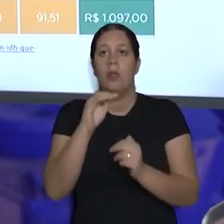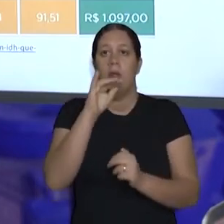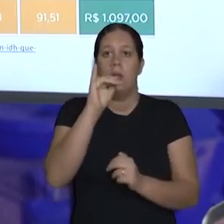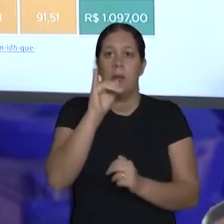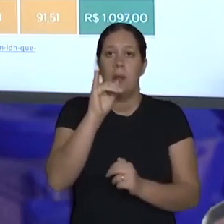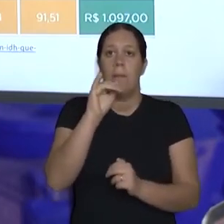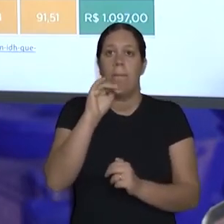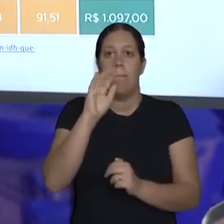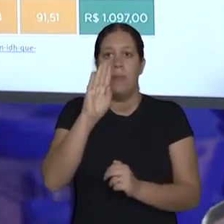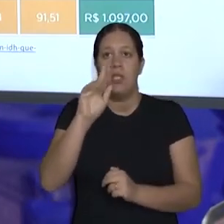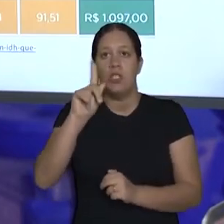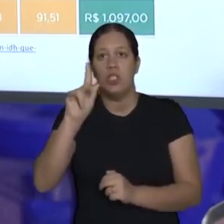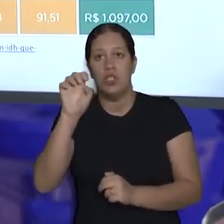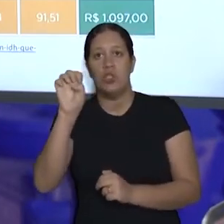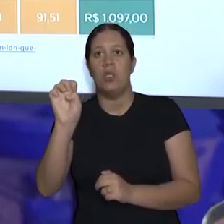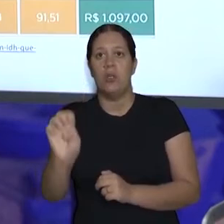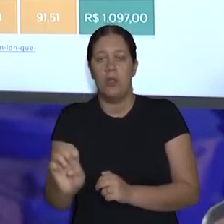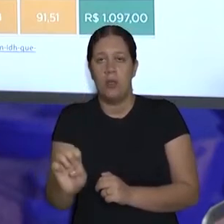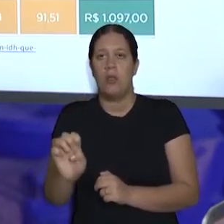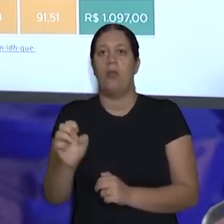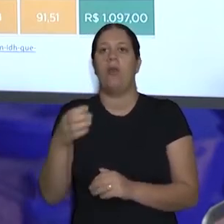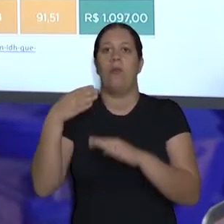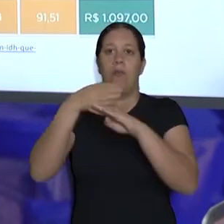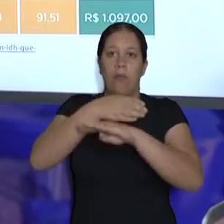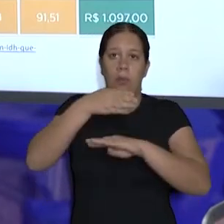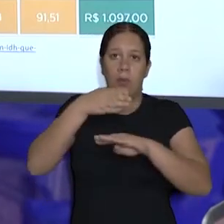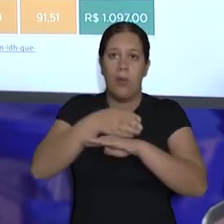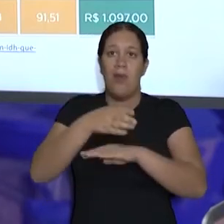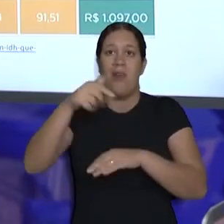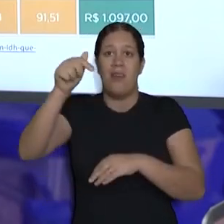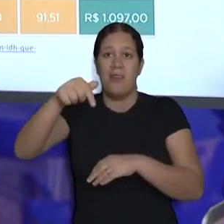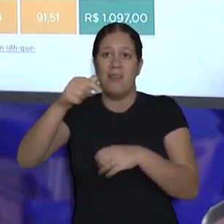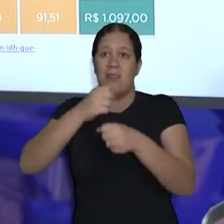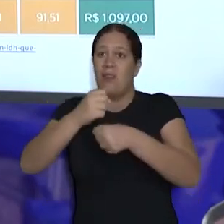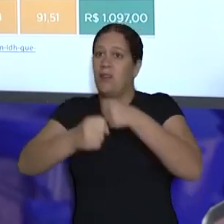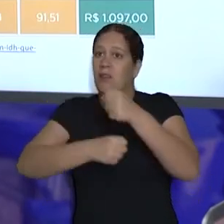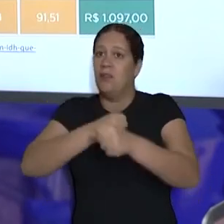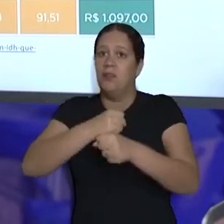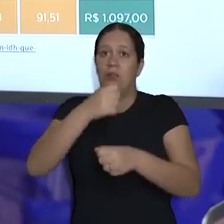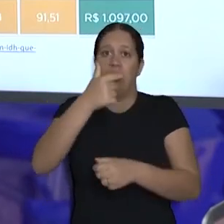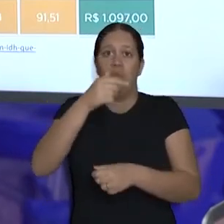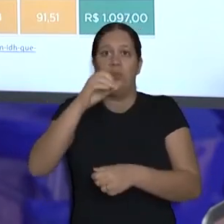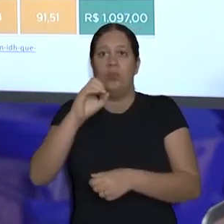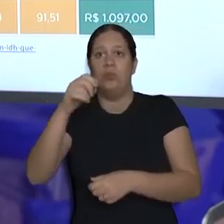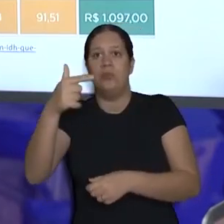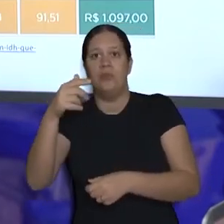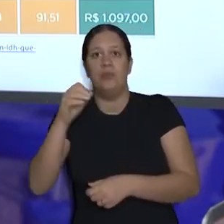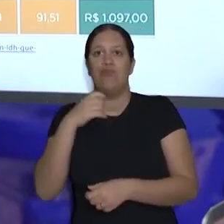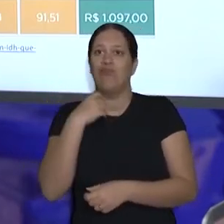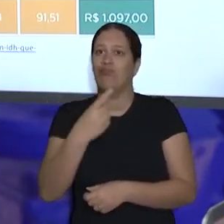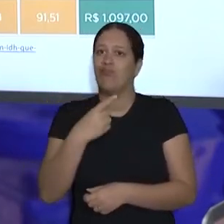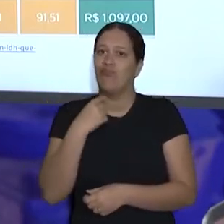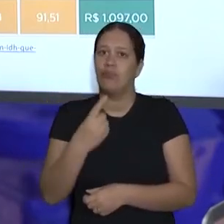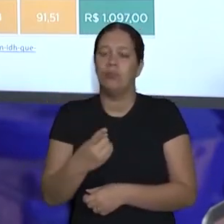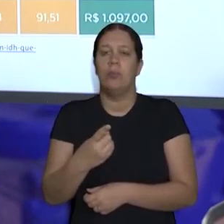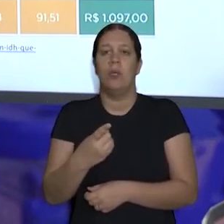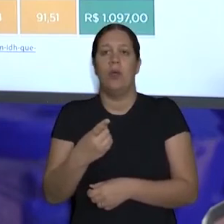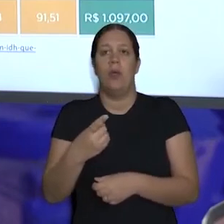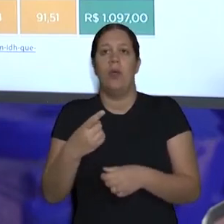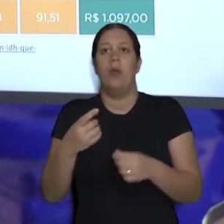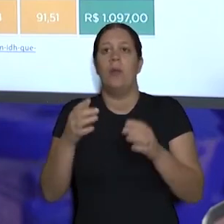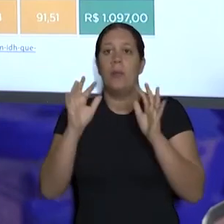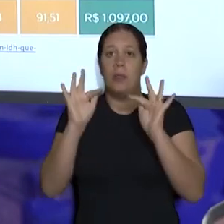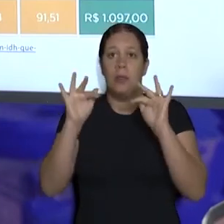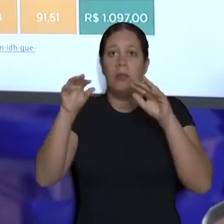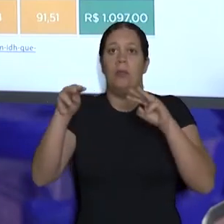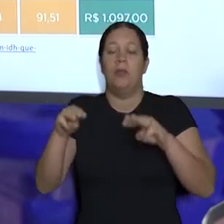IBGE. Mas este ano, infelizmente, não haverá, em 2020, como ele é feito de 10 em 10 anos. Para terminar, nós vemos